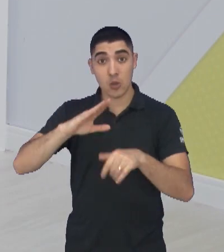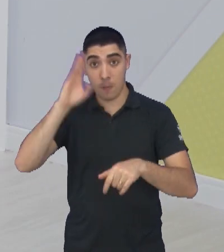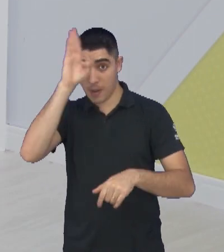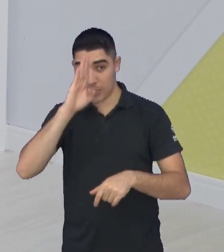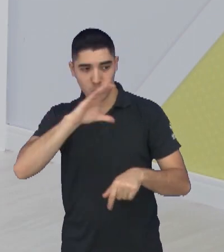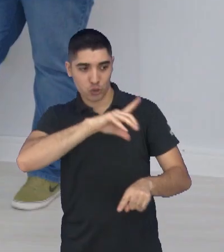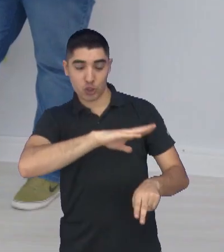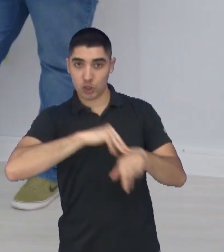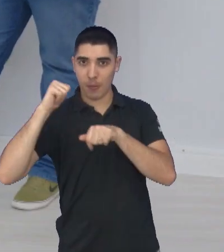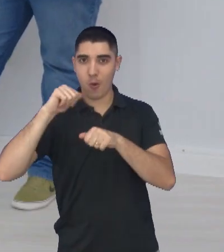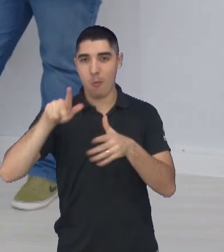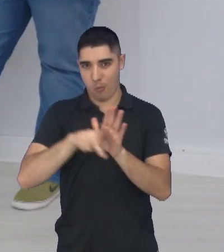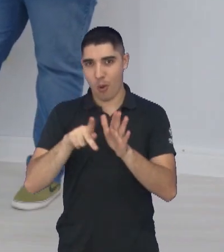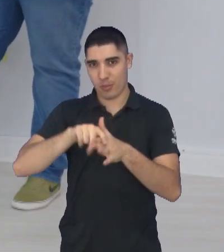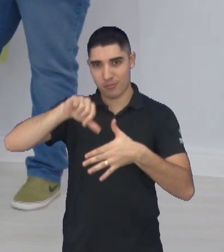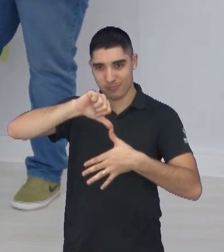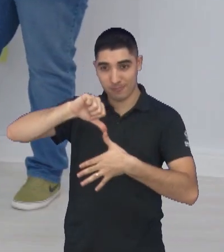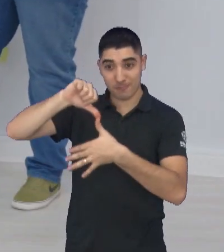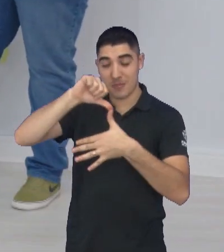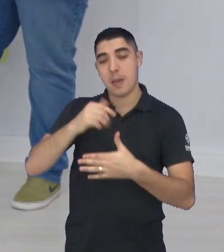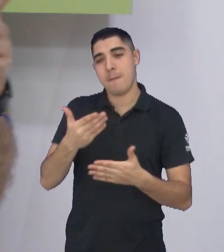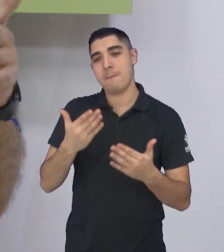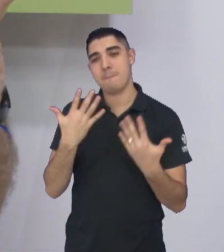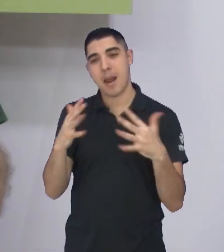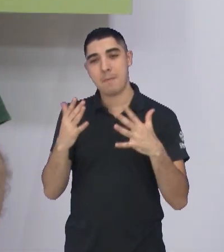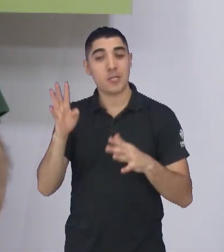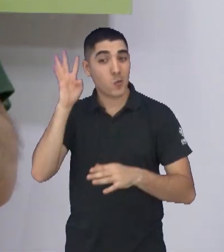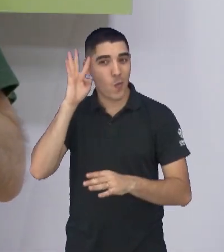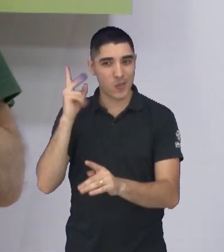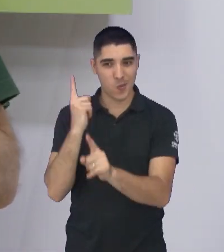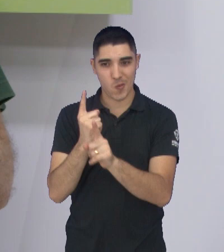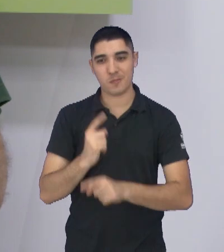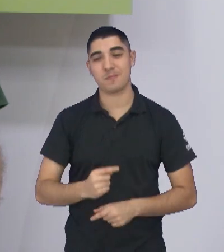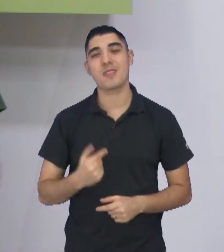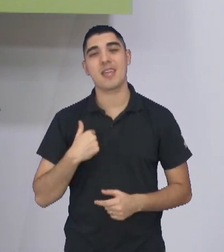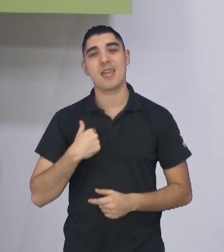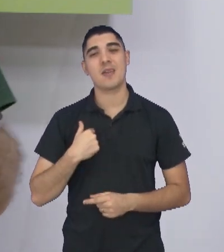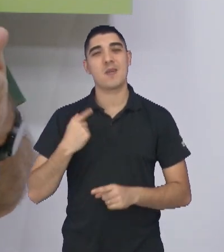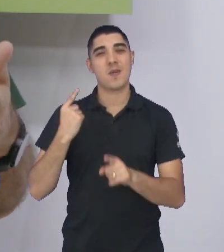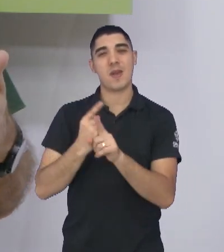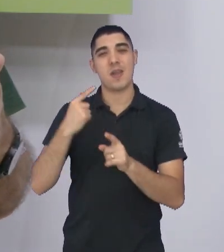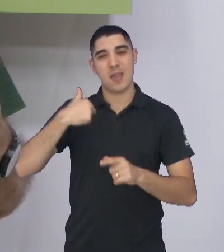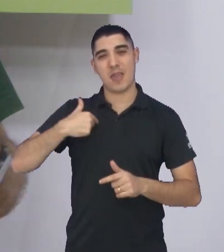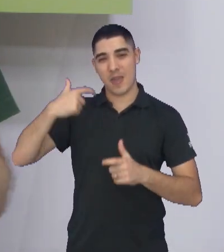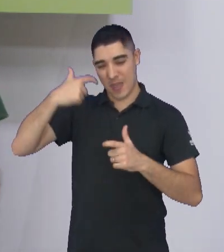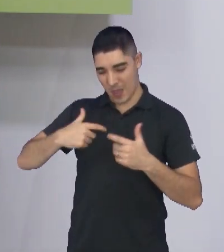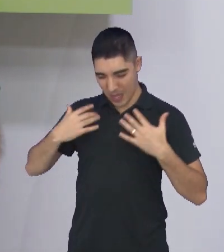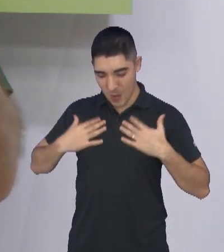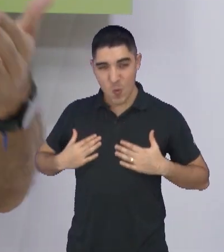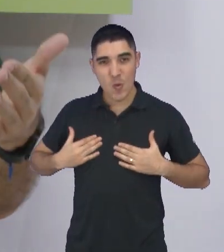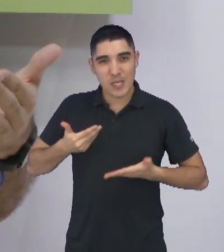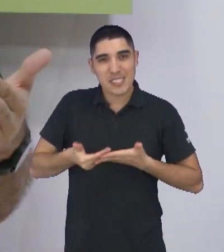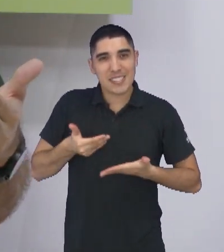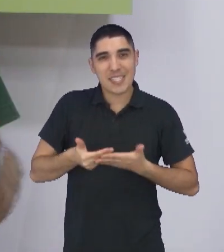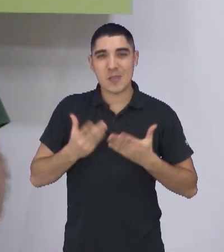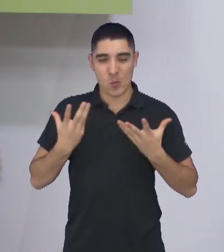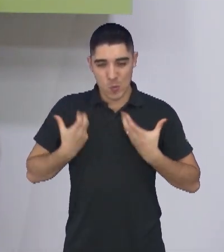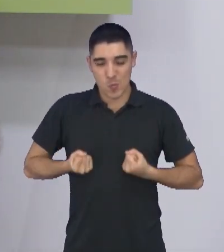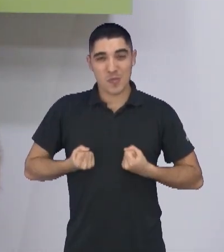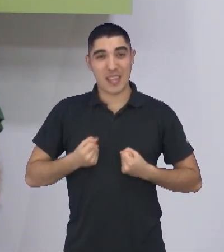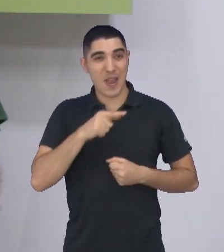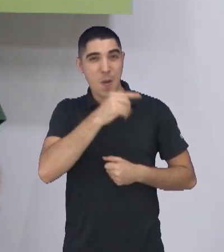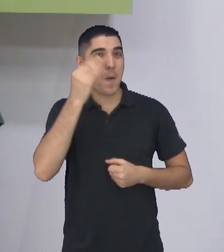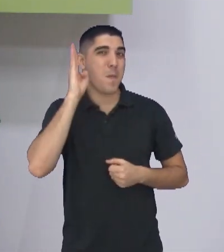legal essa matéria. Brunão, parabéns, um abraço, até quarta. Até quarta-feira, eu estou sequinho, ao contrário do nosso Paulo Jaguatirica. Foi um grande prazer, um